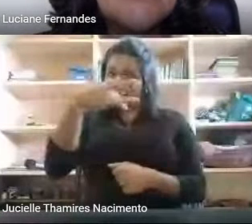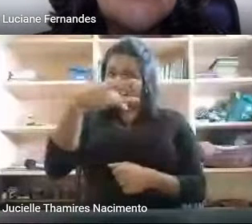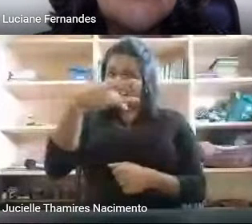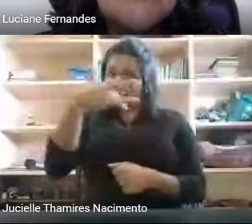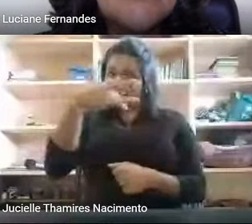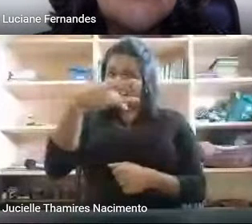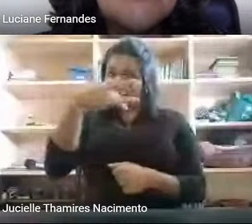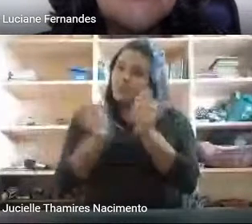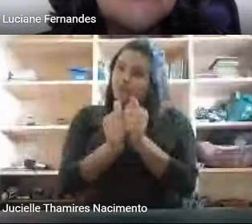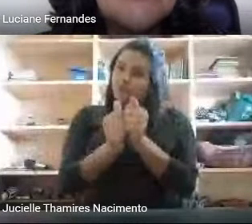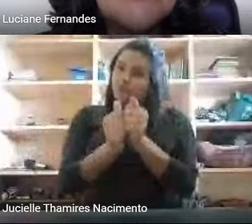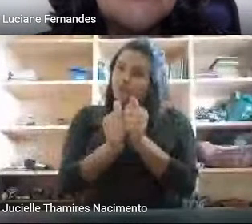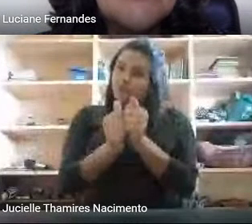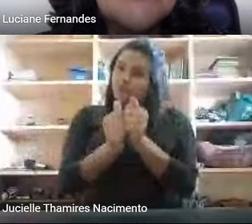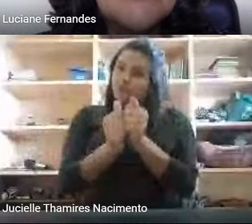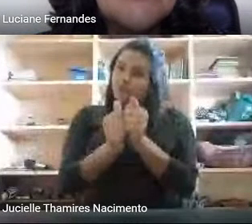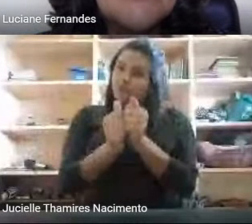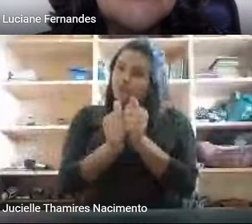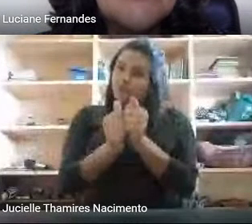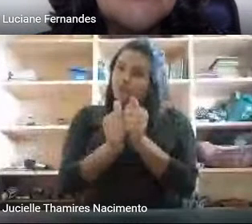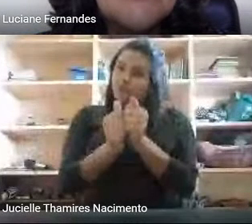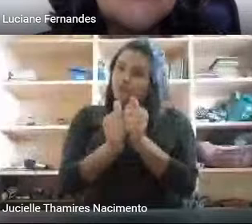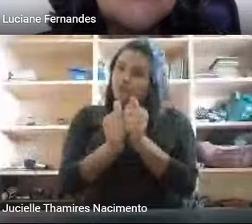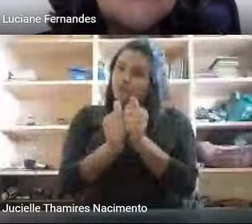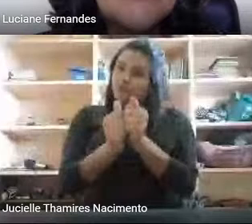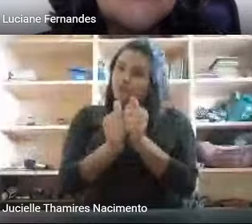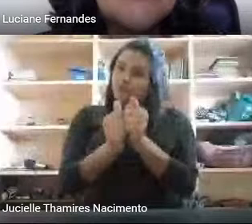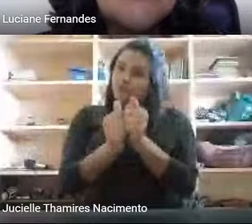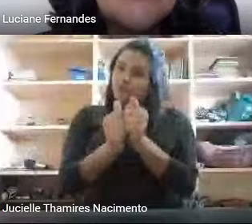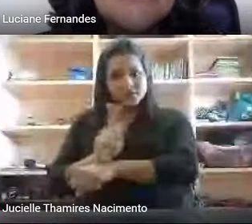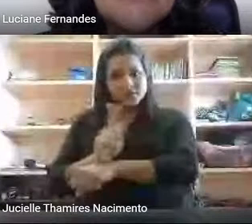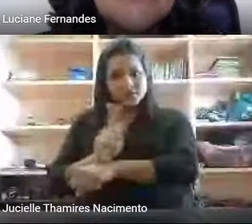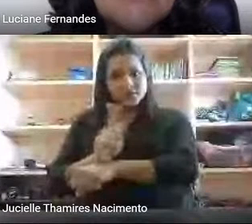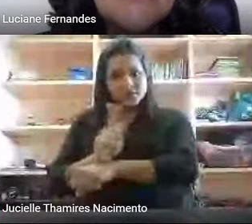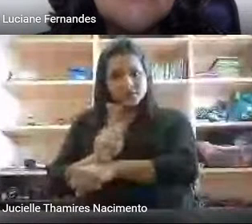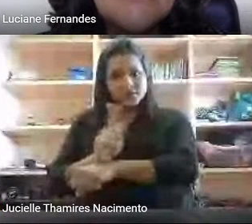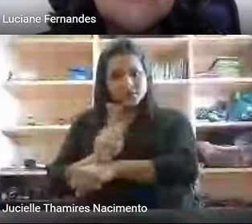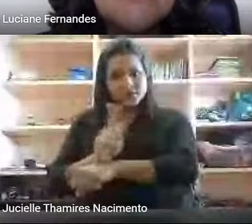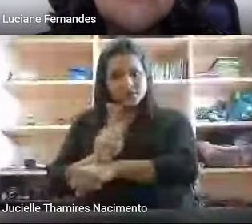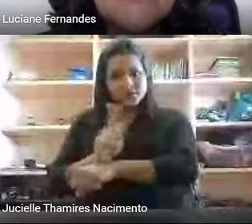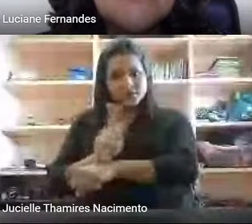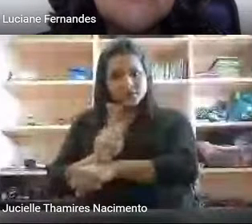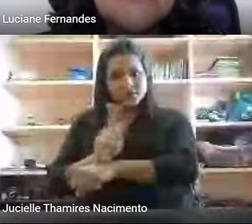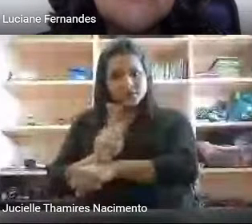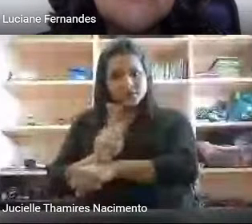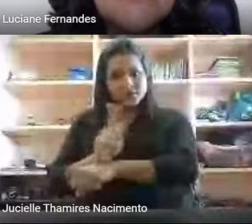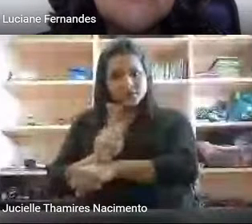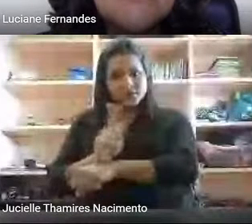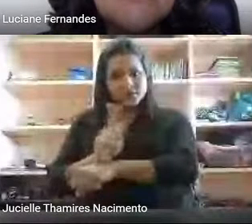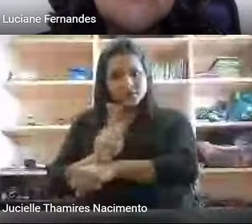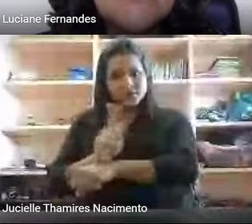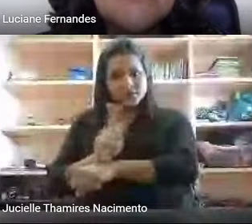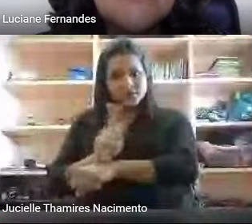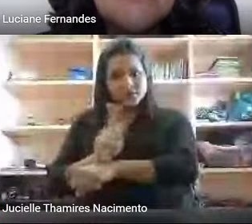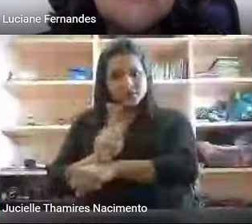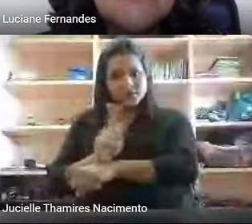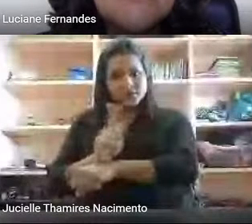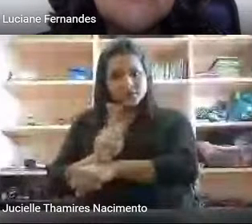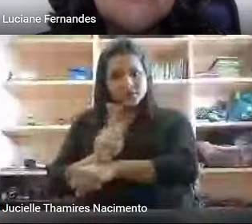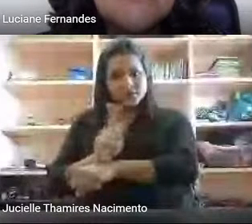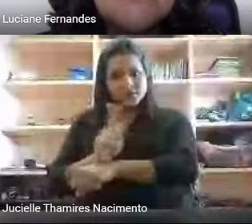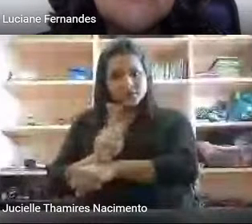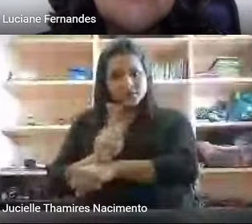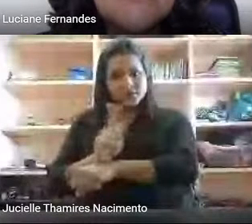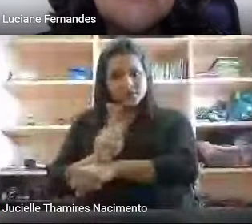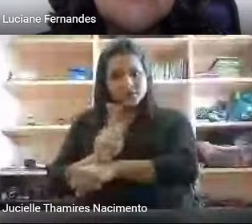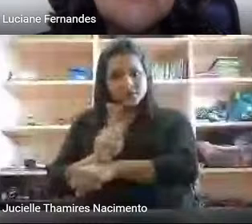sob a coordenação da Universidade Federal do Rio Grande do Norte, do LAIS e do NESC, que juntos vêm